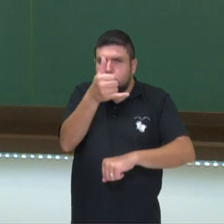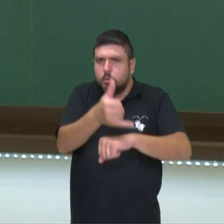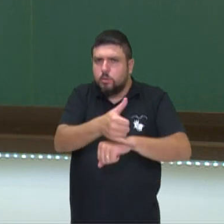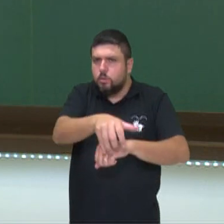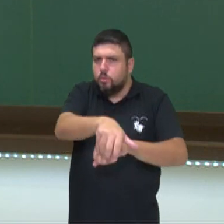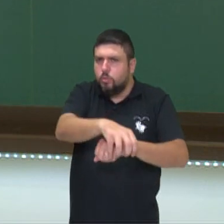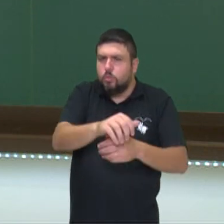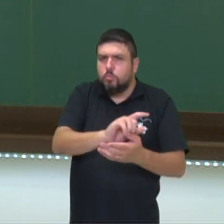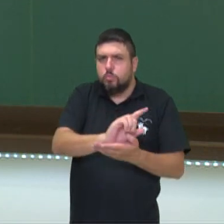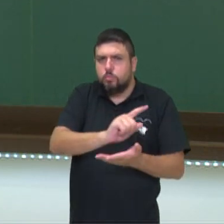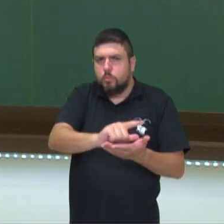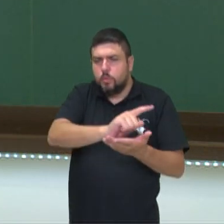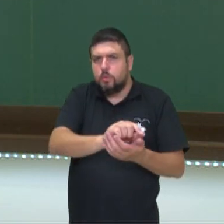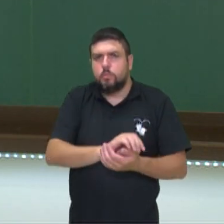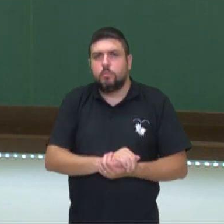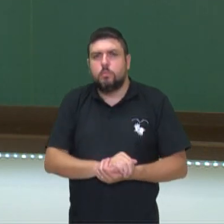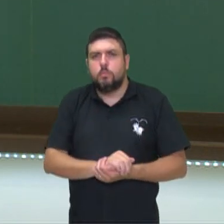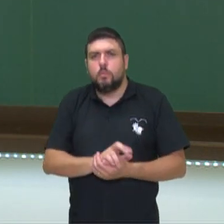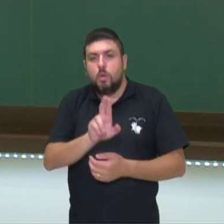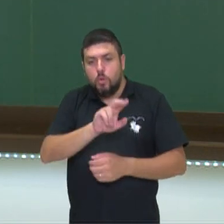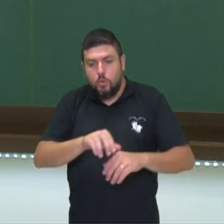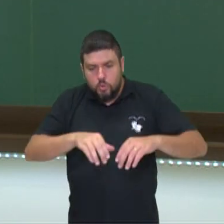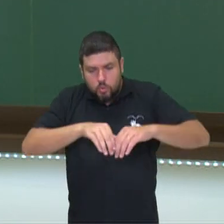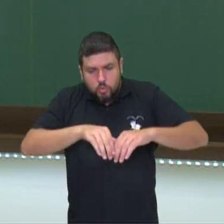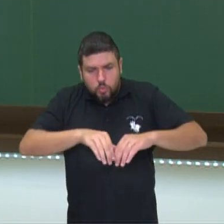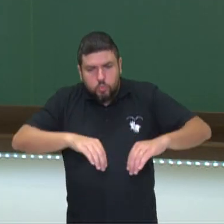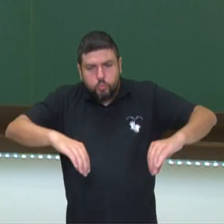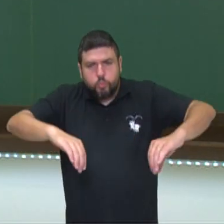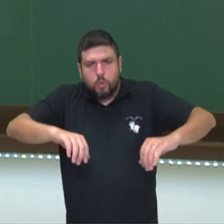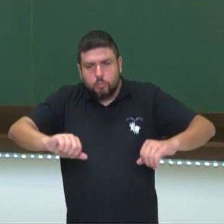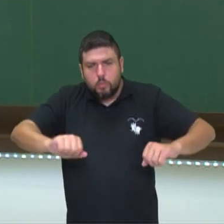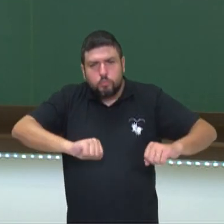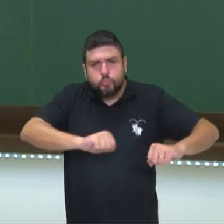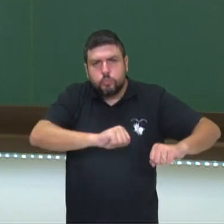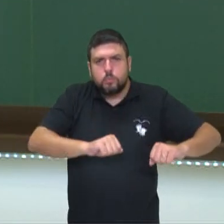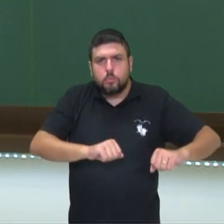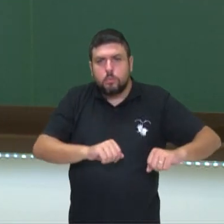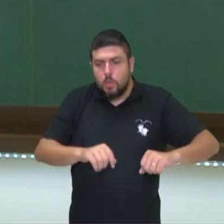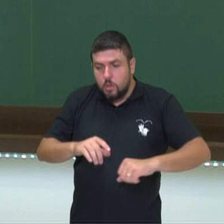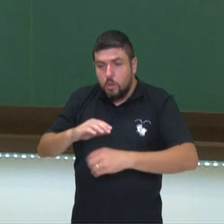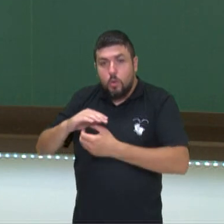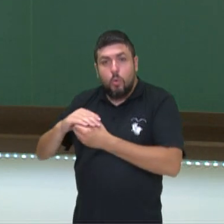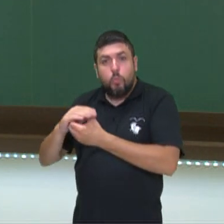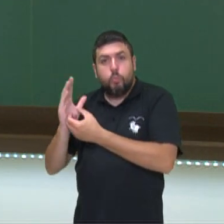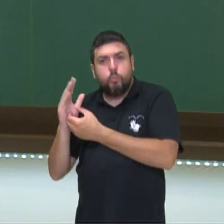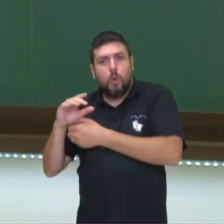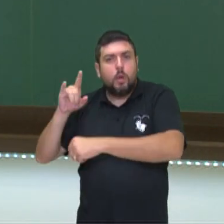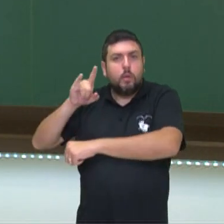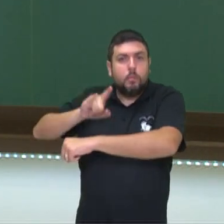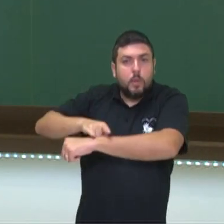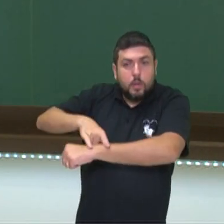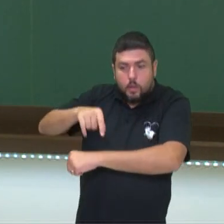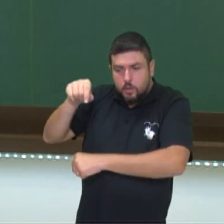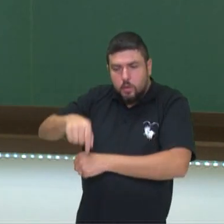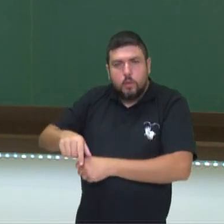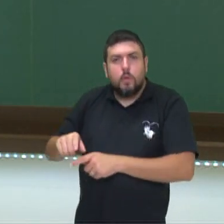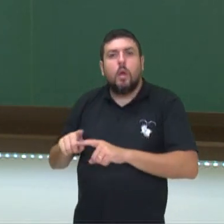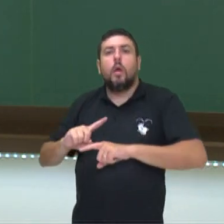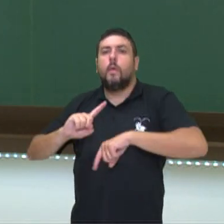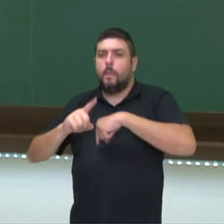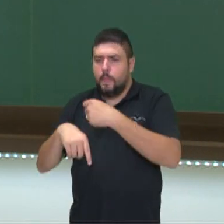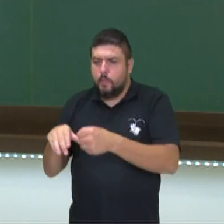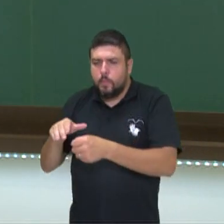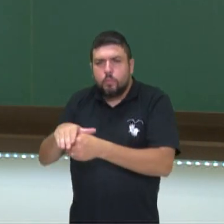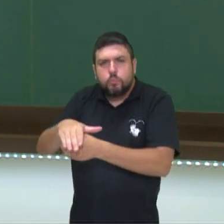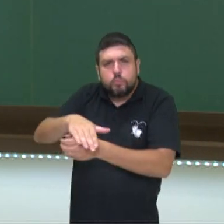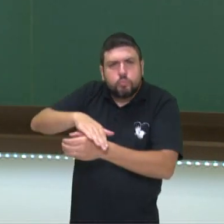Ela usou a pia, deve fazer a higiene da pia. Usou o vaso sanitário, limpar o assento depois do uso